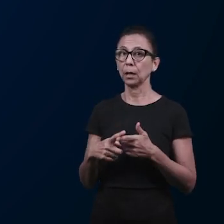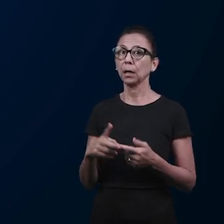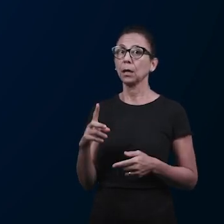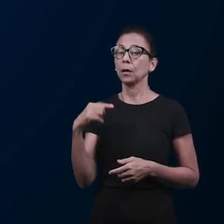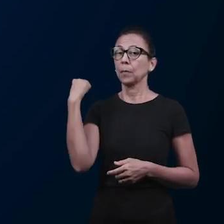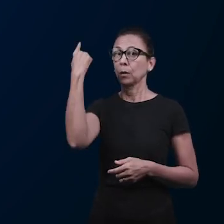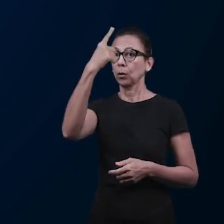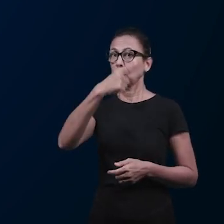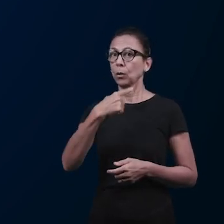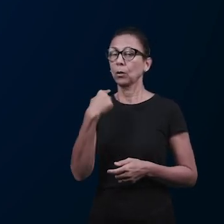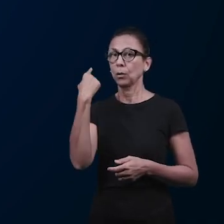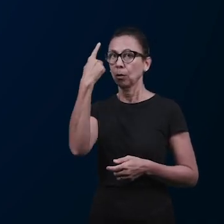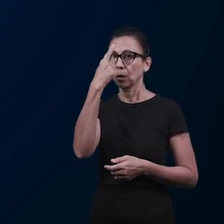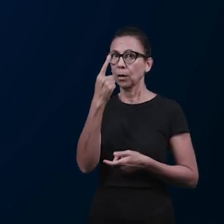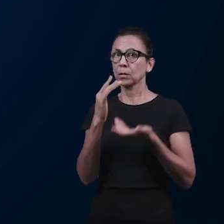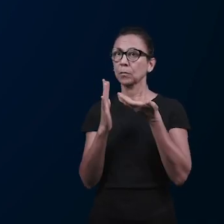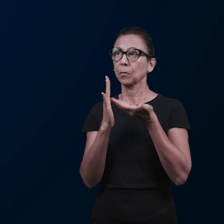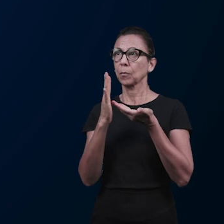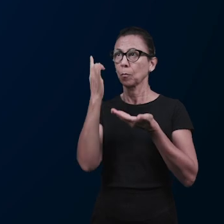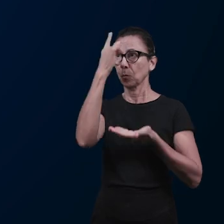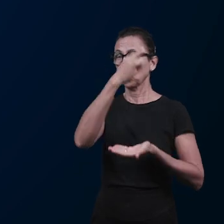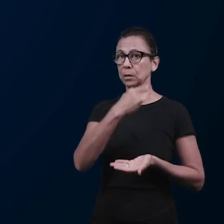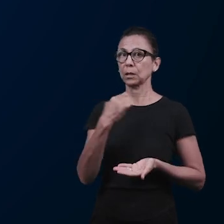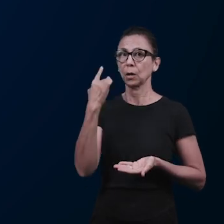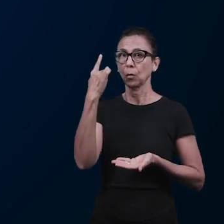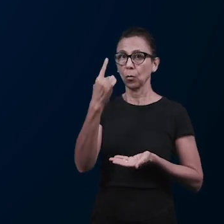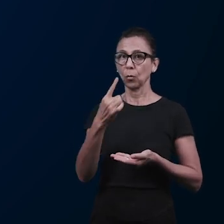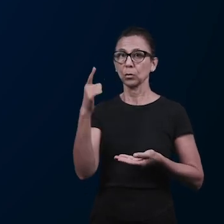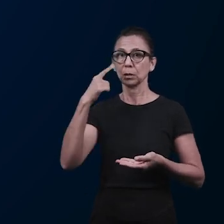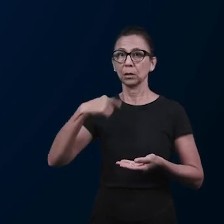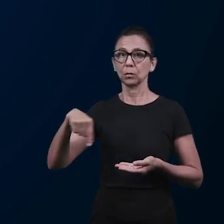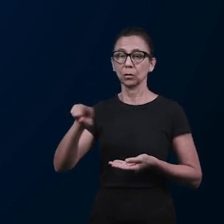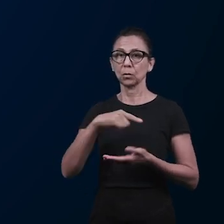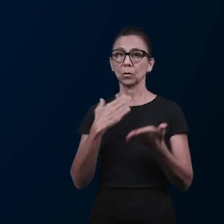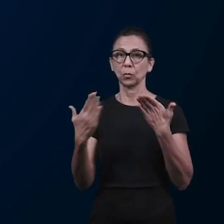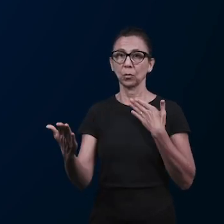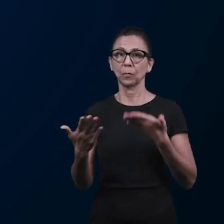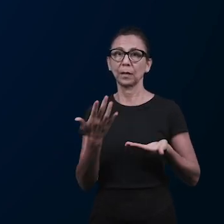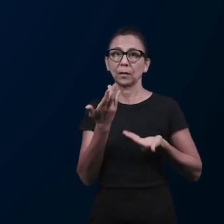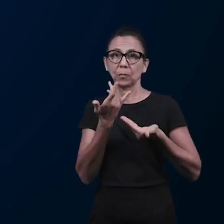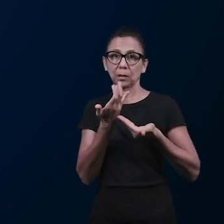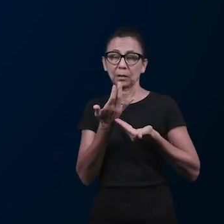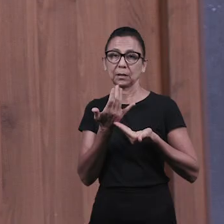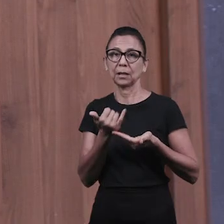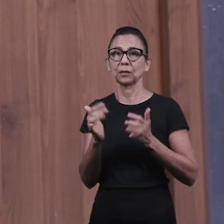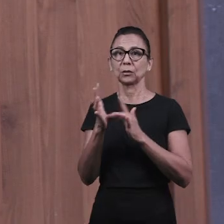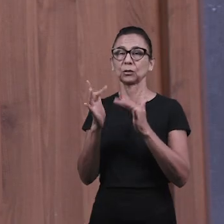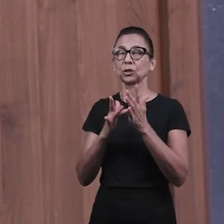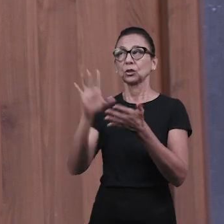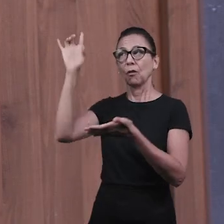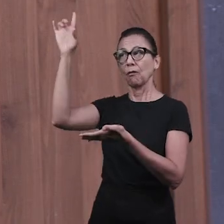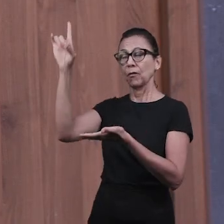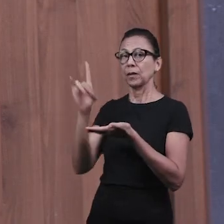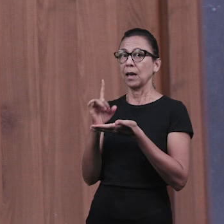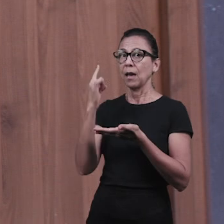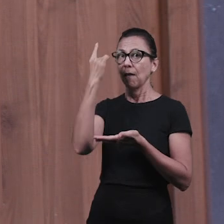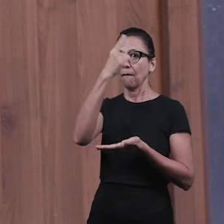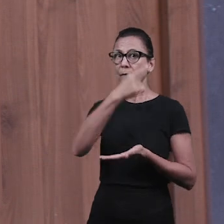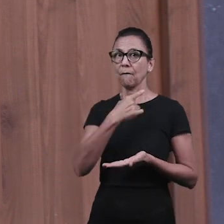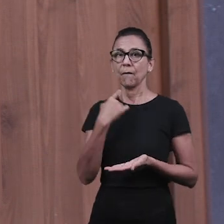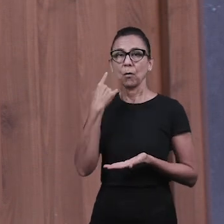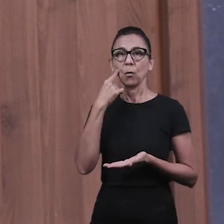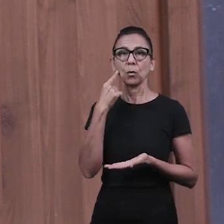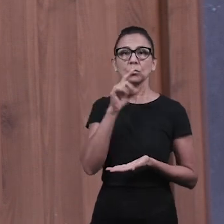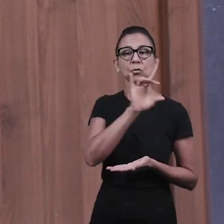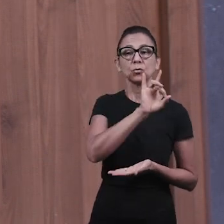então devemos deixá-la sempre acesa, para Jesus nos identificar. A paz do Senhor Jesus. Muito bem, Nicolas